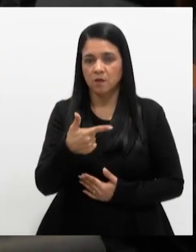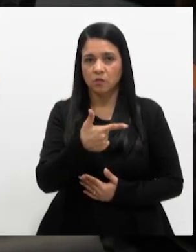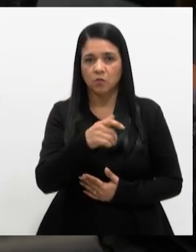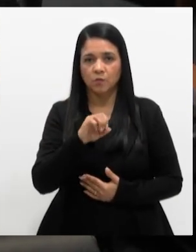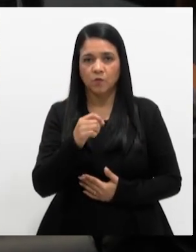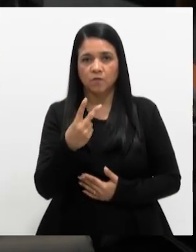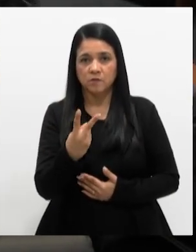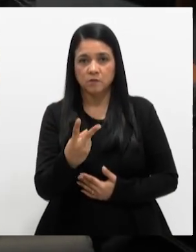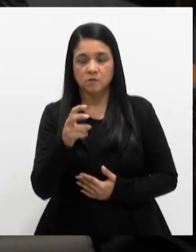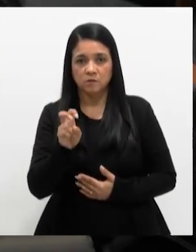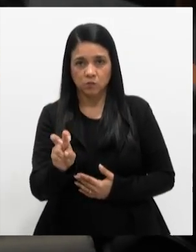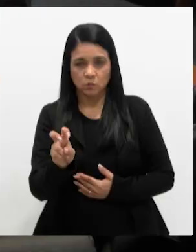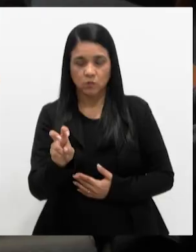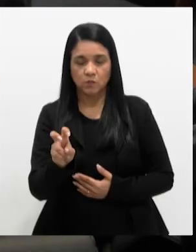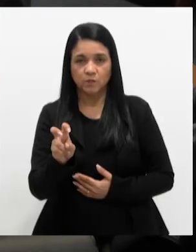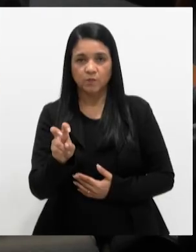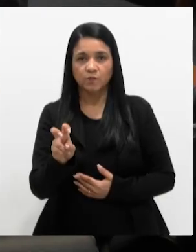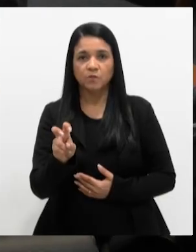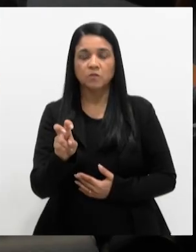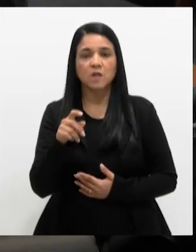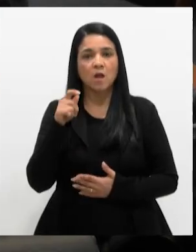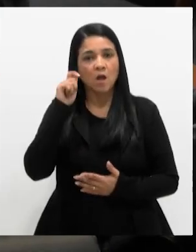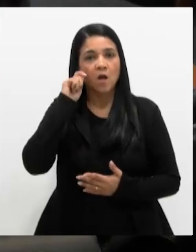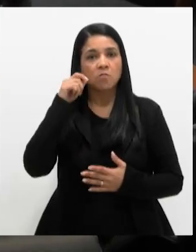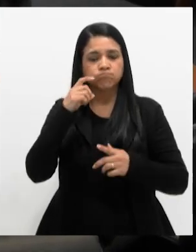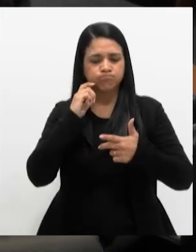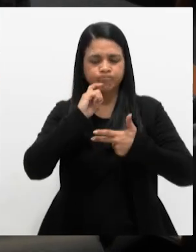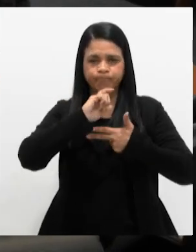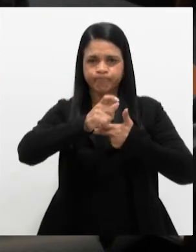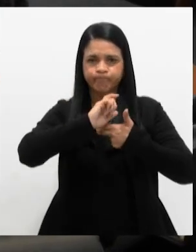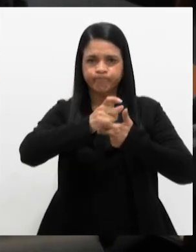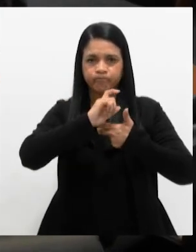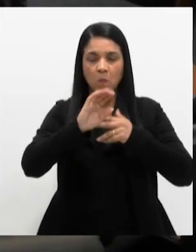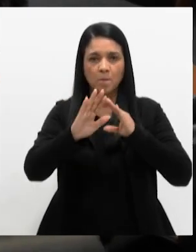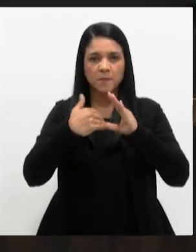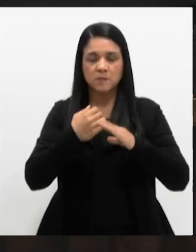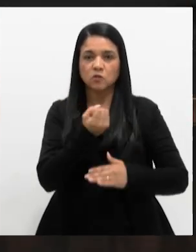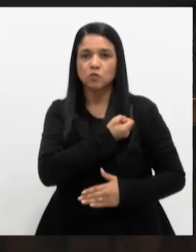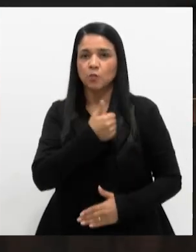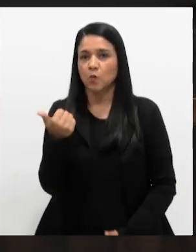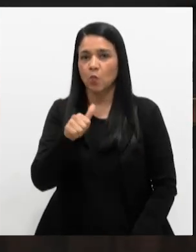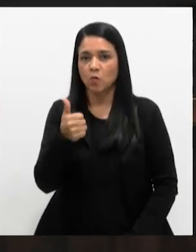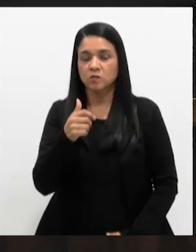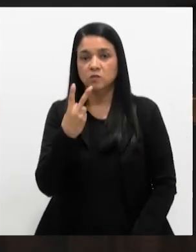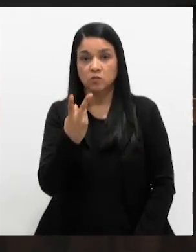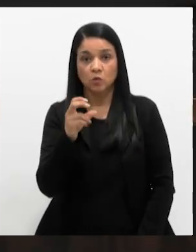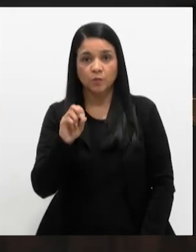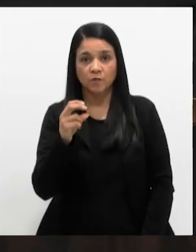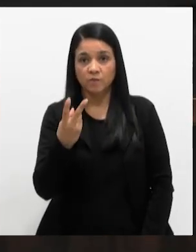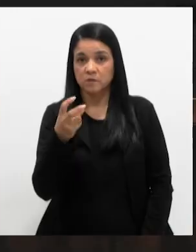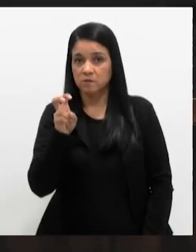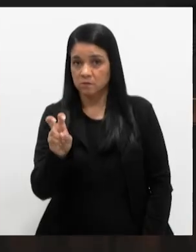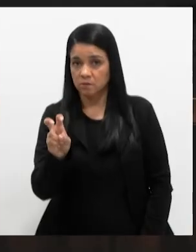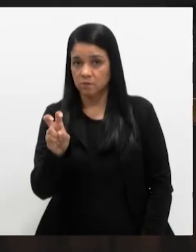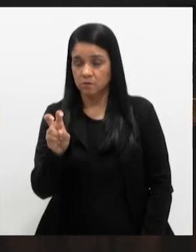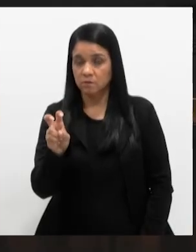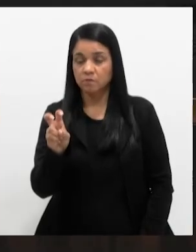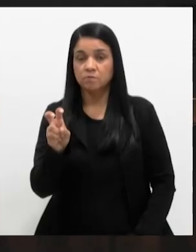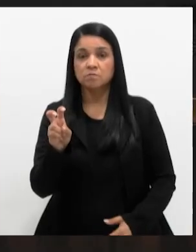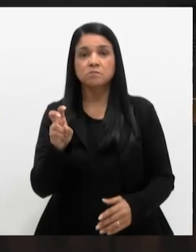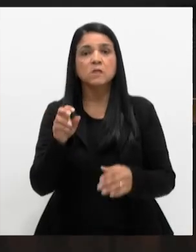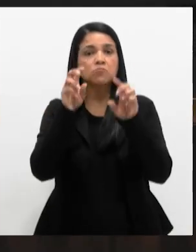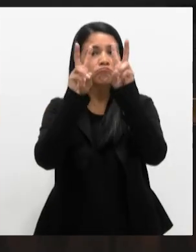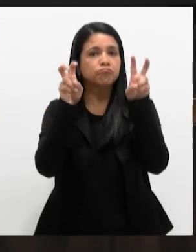5.337, de 2025, de autoria do Poder Executivo, mensagem número 11, de 2025, que dispõe